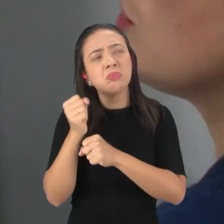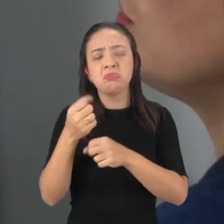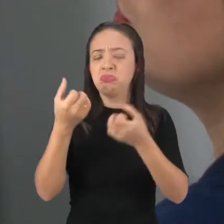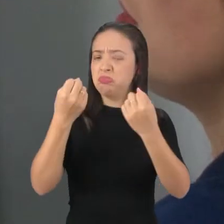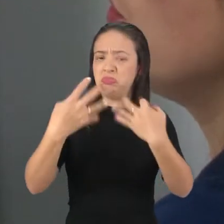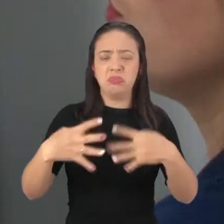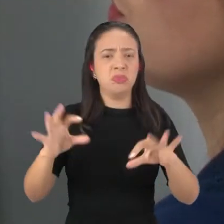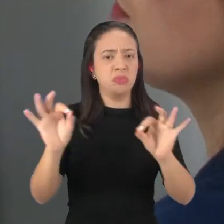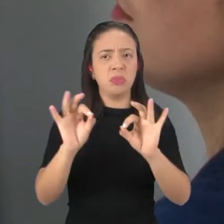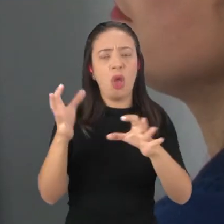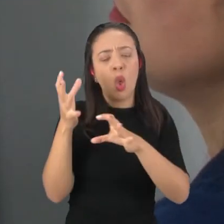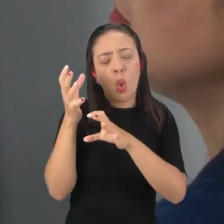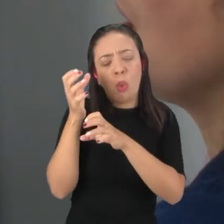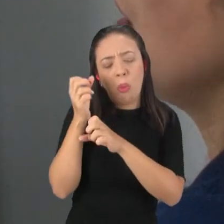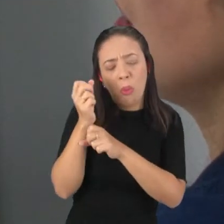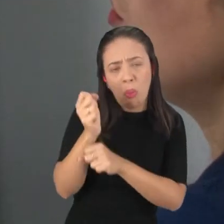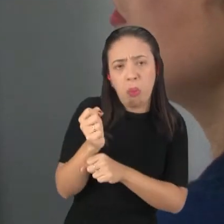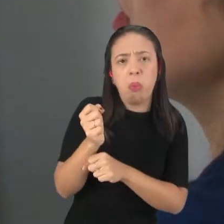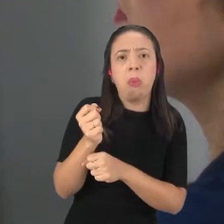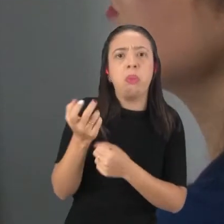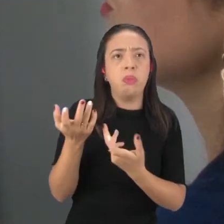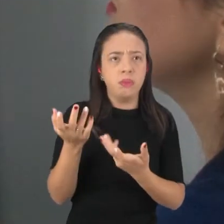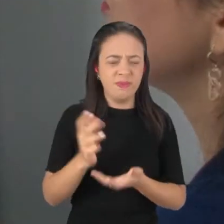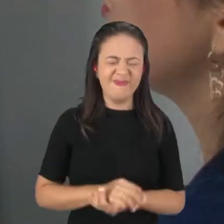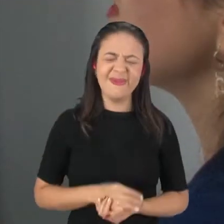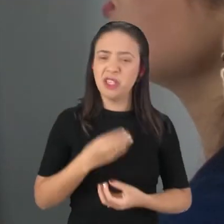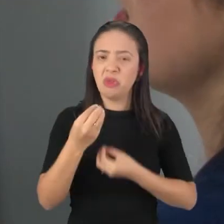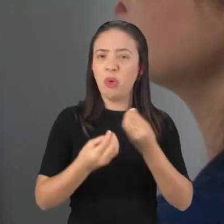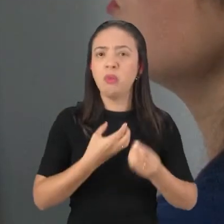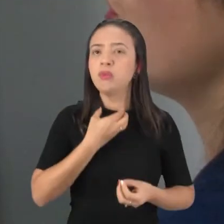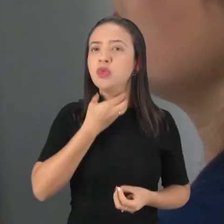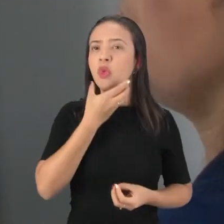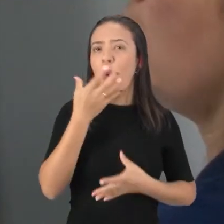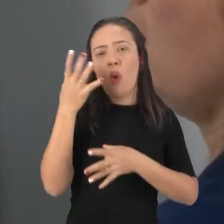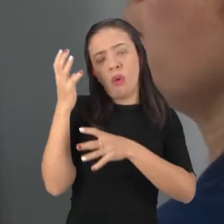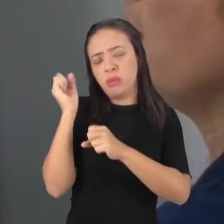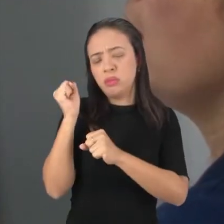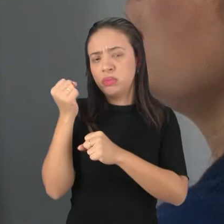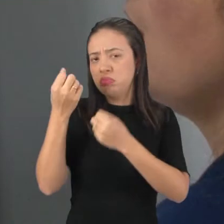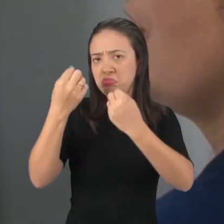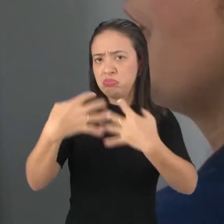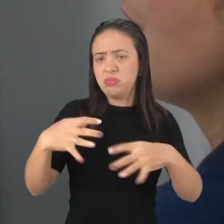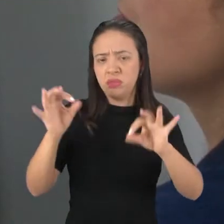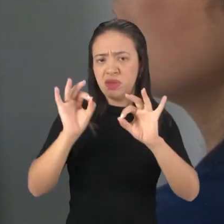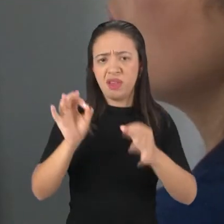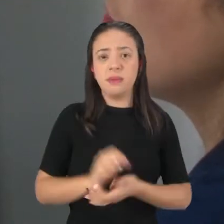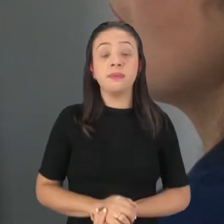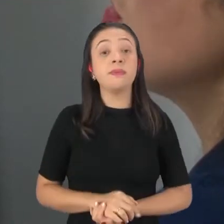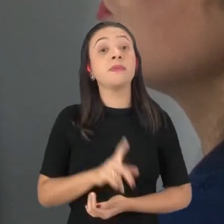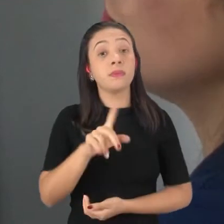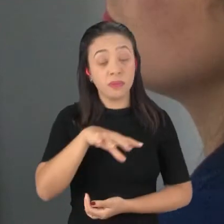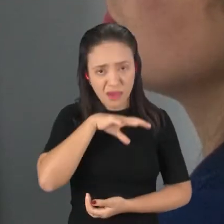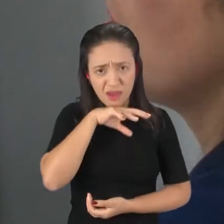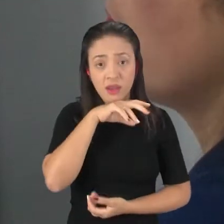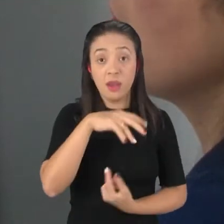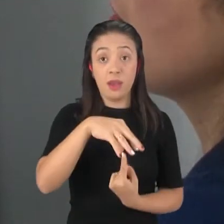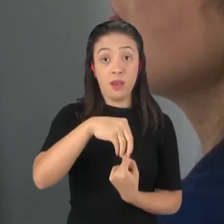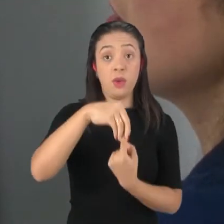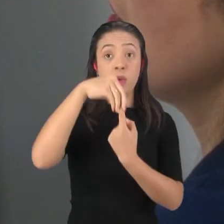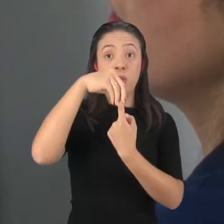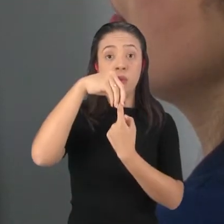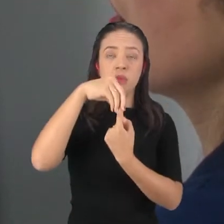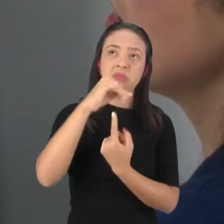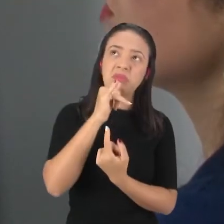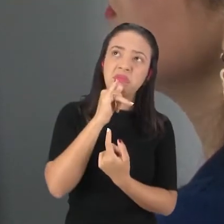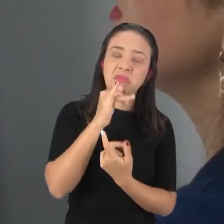foi citado sobre dormir muito, né? Em nenhum momento falou sobre como as girafas dormem aqui. São animais únicos. Pode